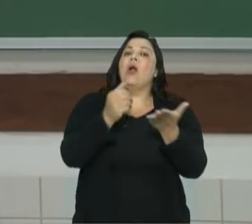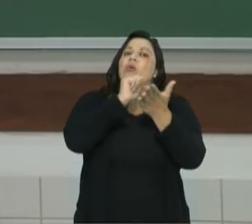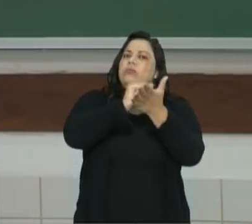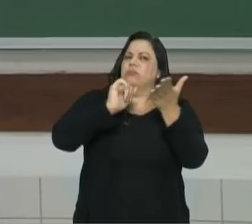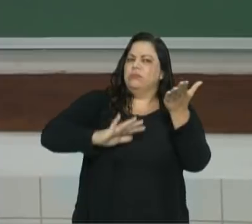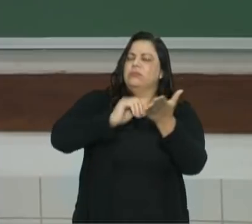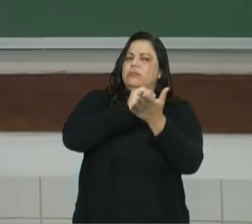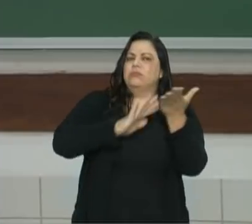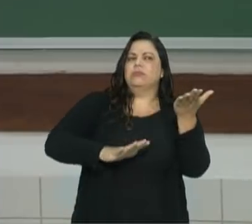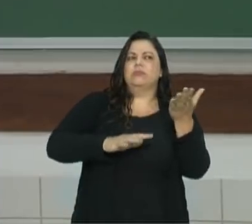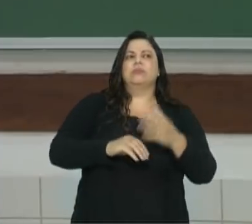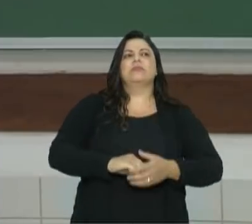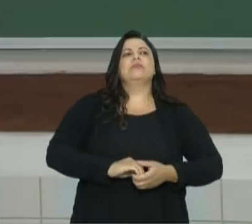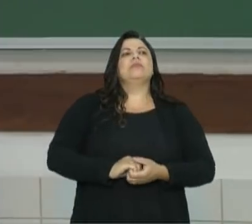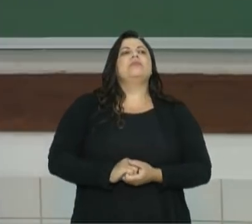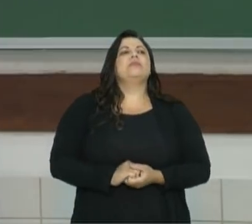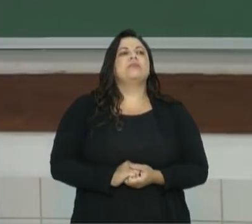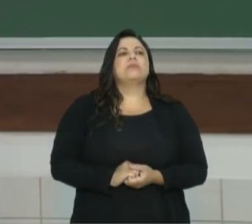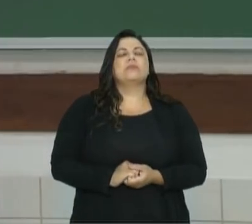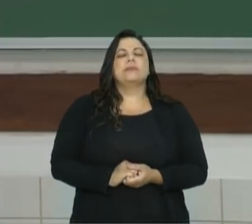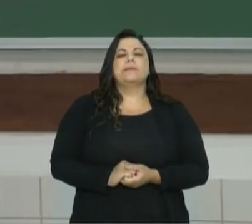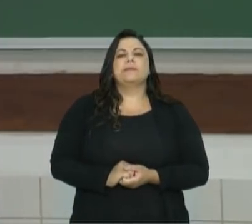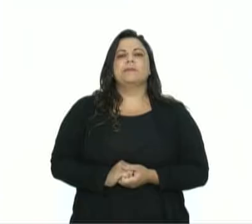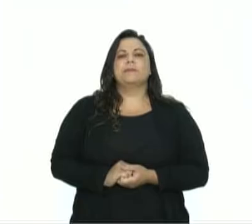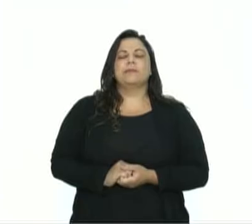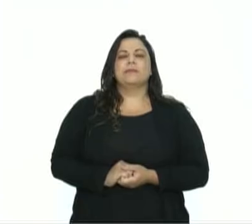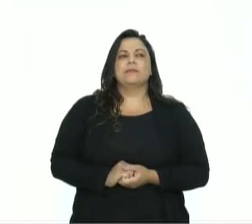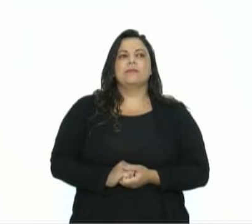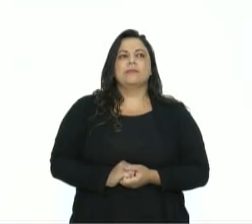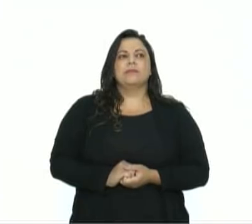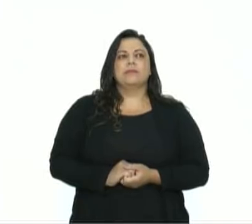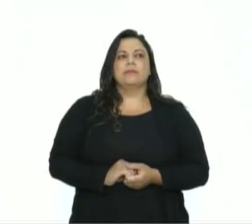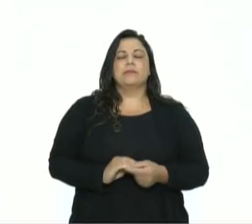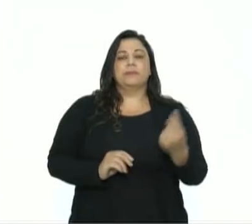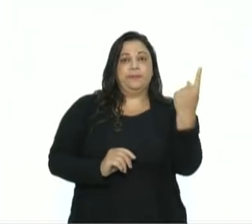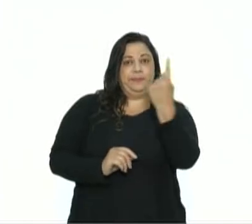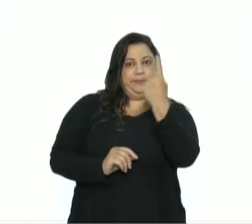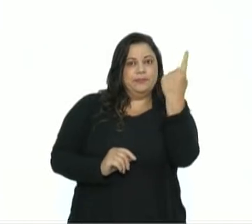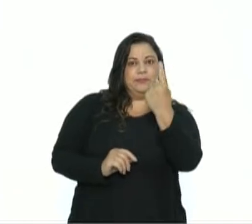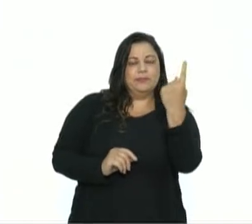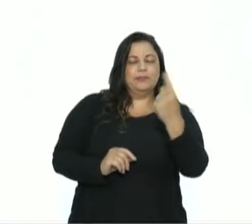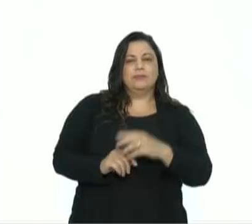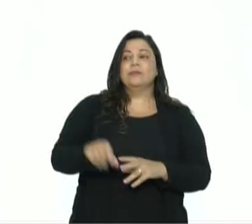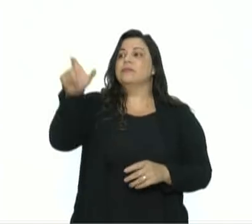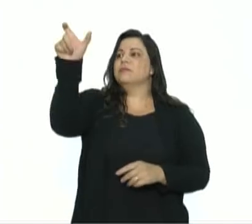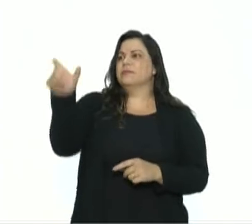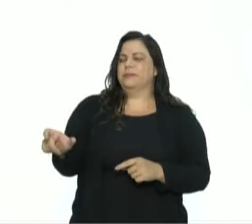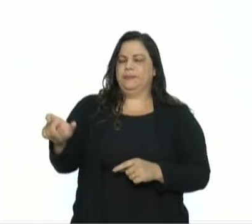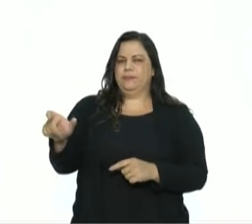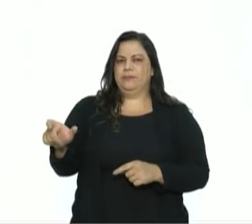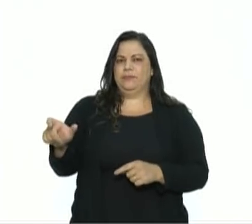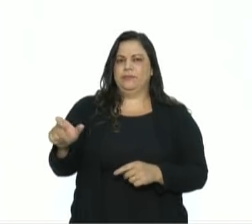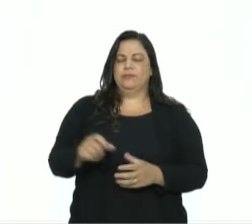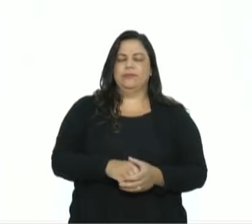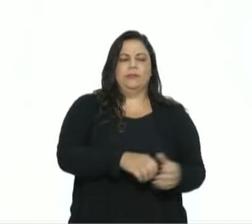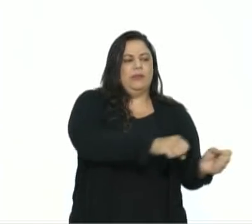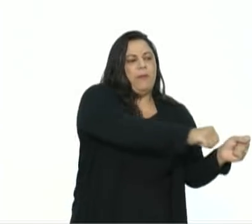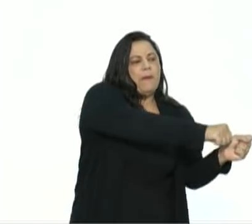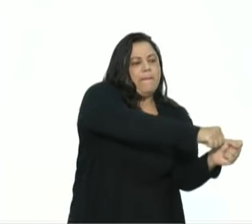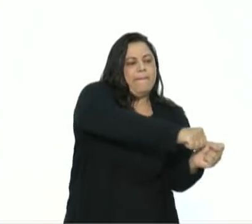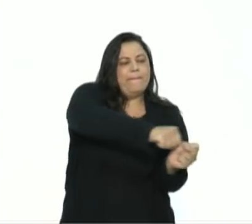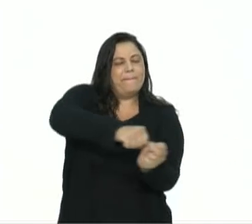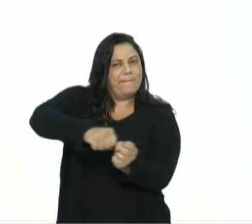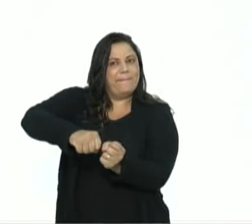gente poder trabalhar aqui. Pessoal, 2 exercícios aqui, ó. Primeiro, uma pessoa por meio de uma corda arrasta um caixote em